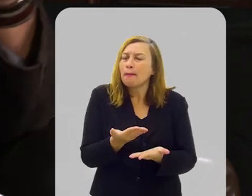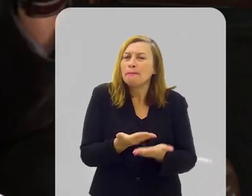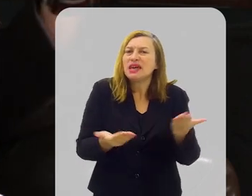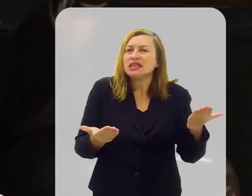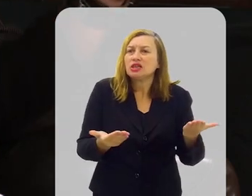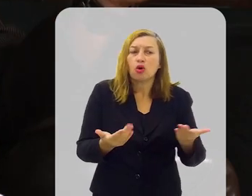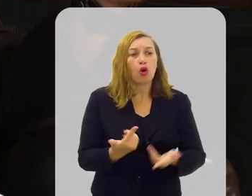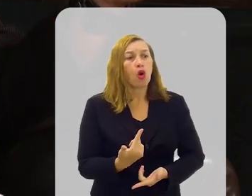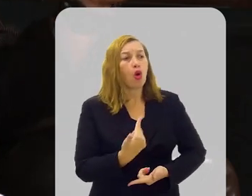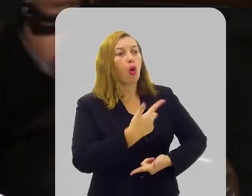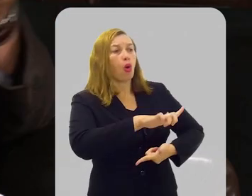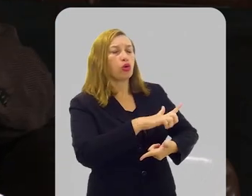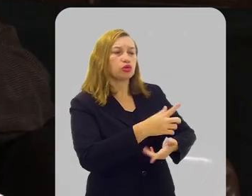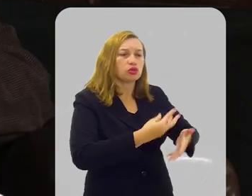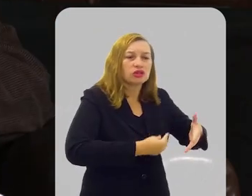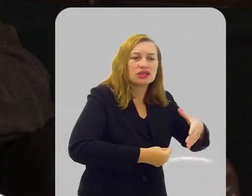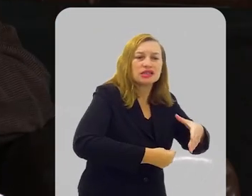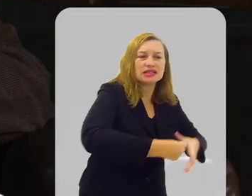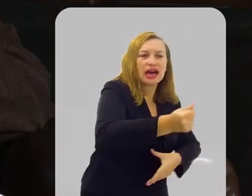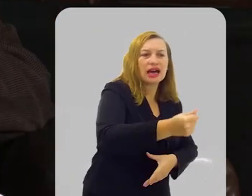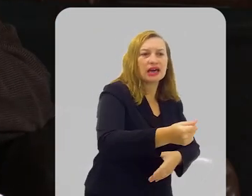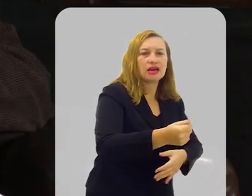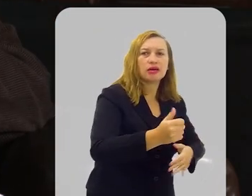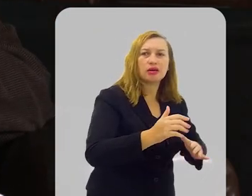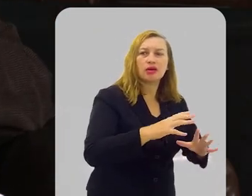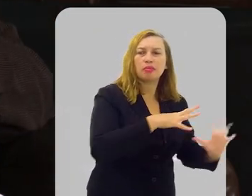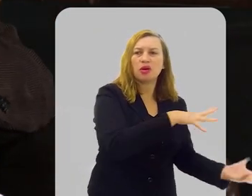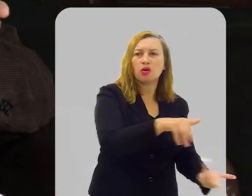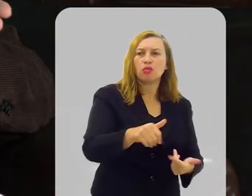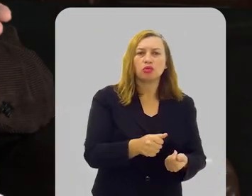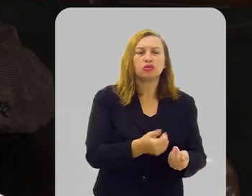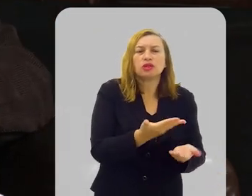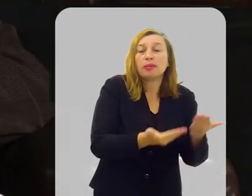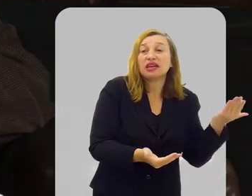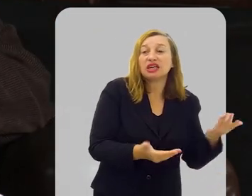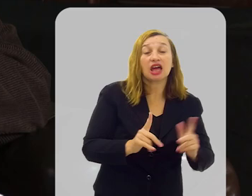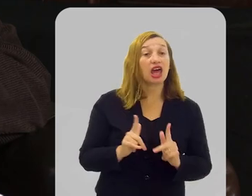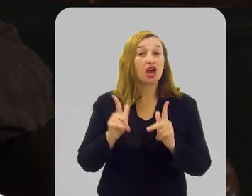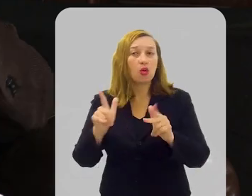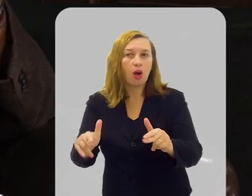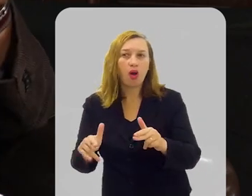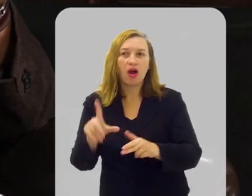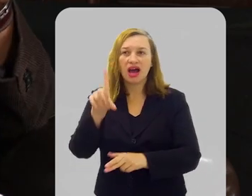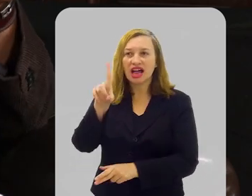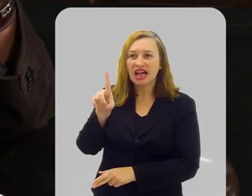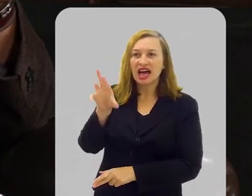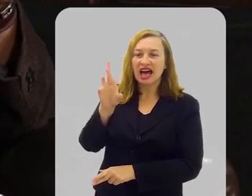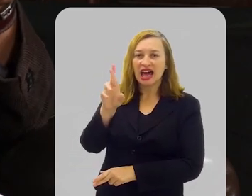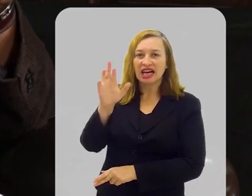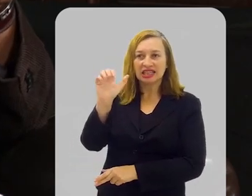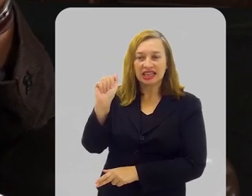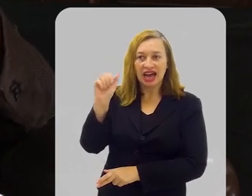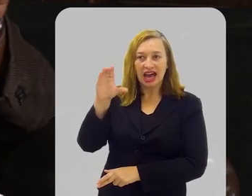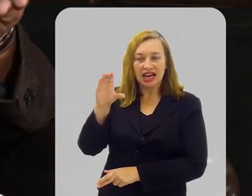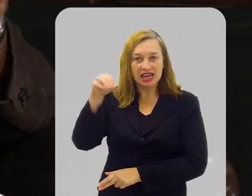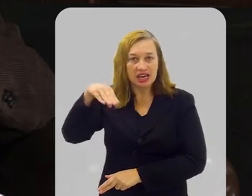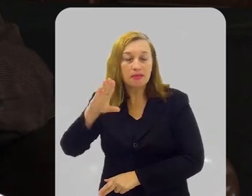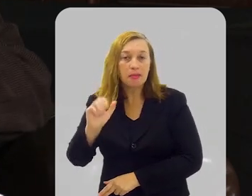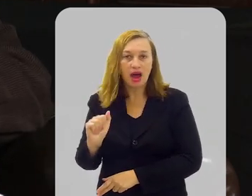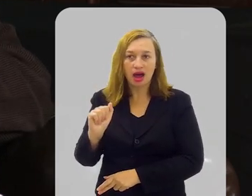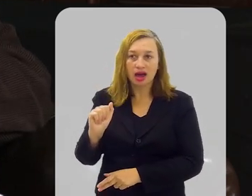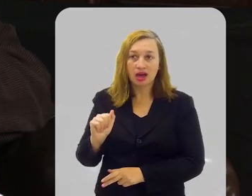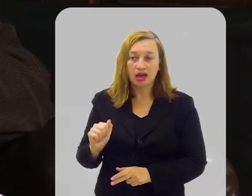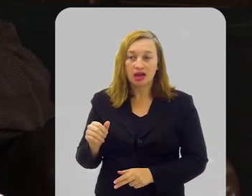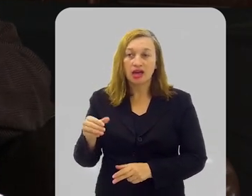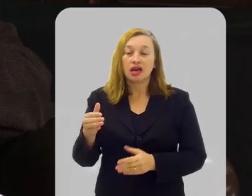simplesmente saem pelo mundo, mas que também estão perdidos. Como o caso da dracma. Ela é uma moeda. Ela não tem